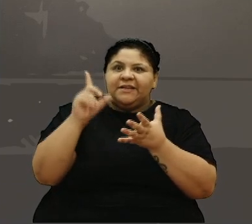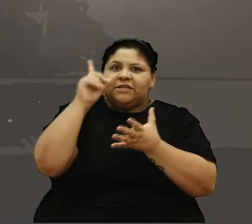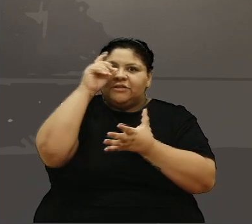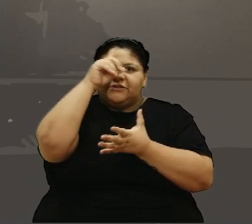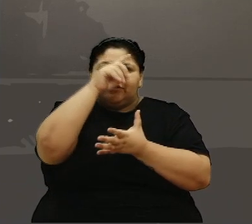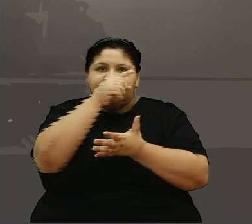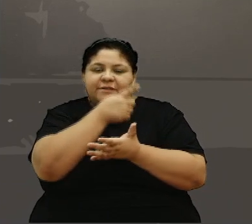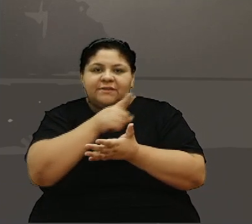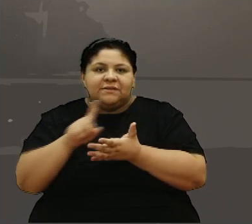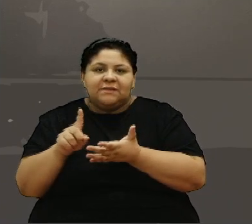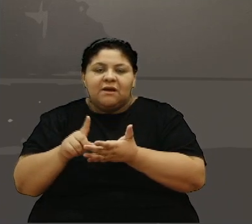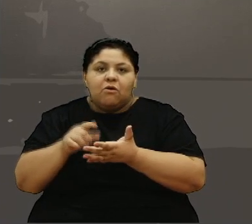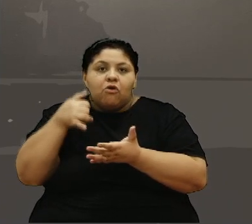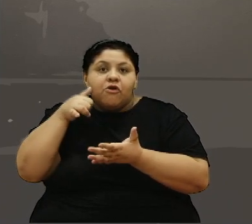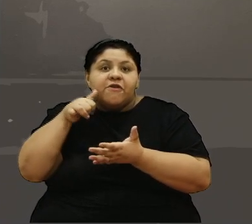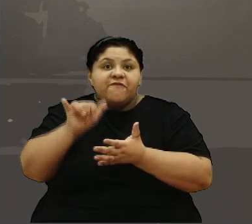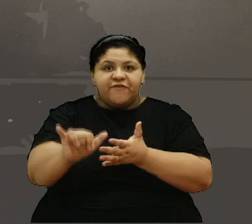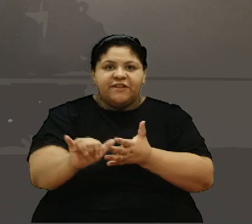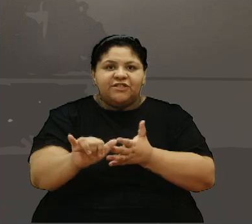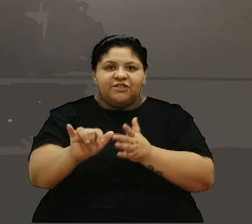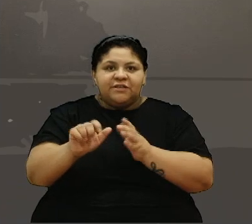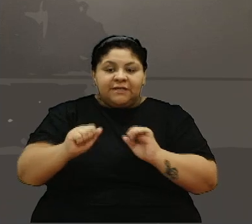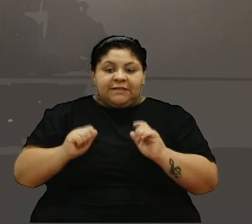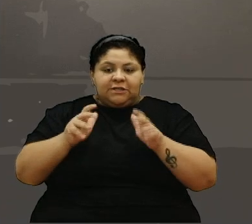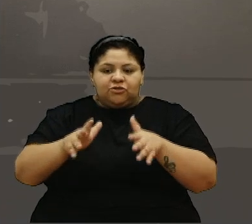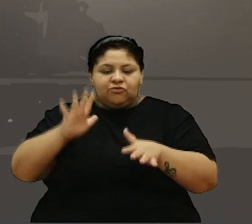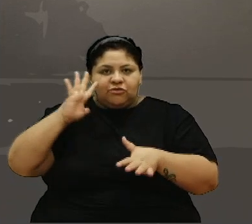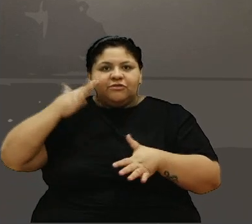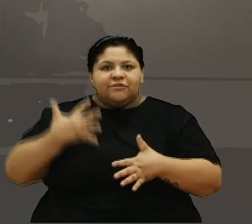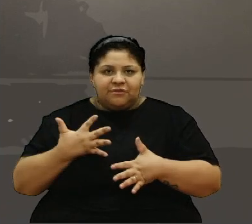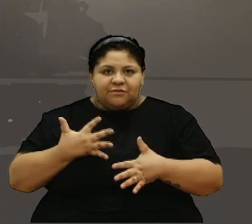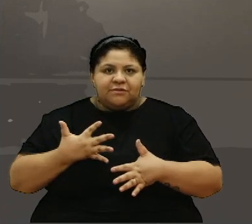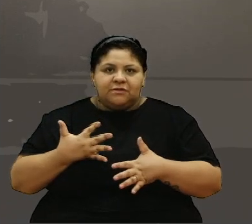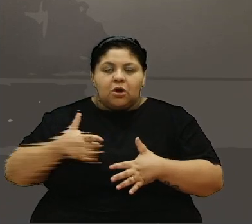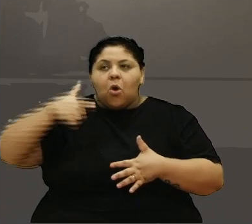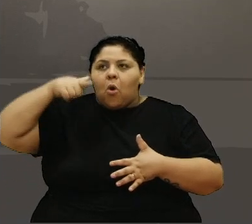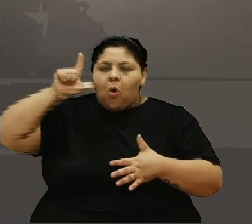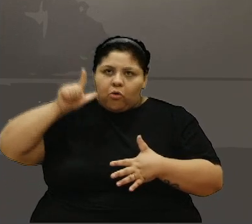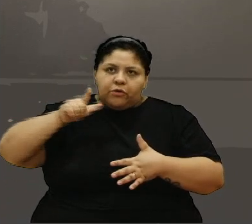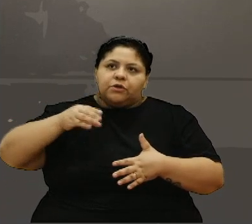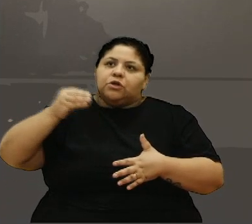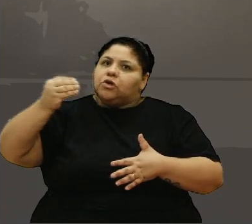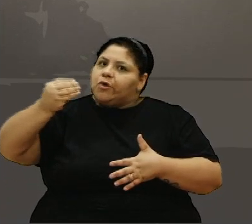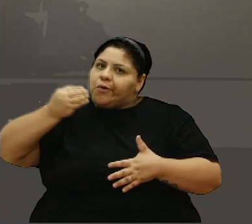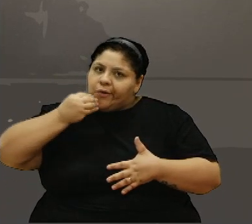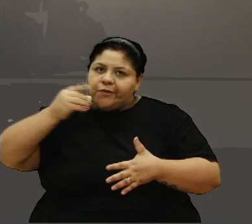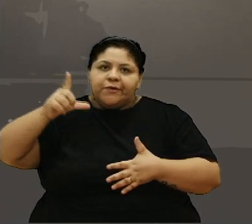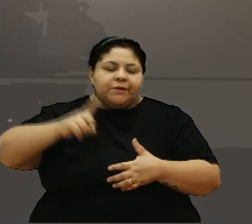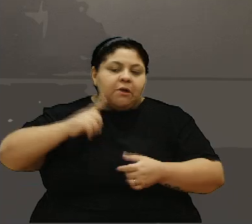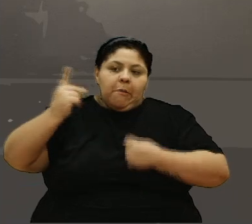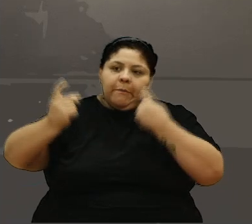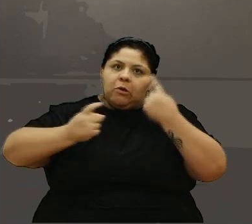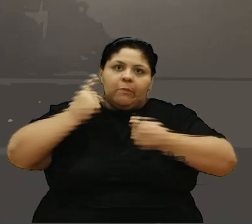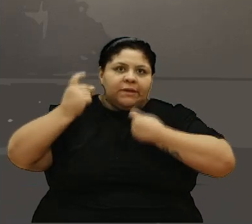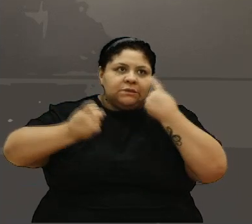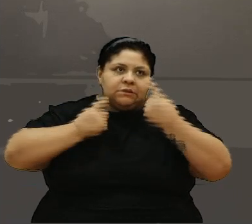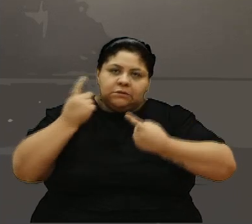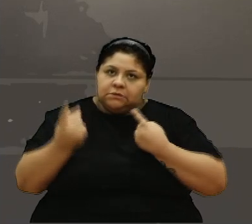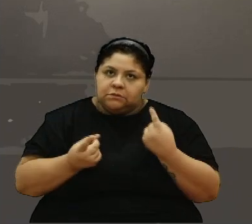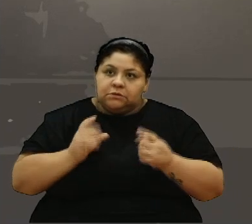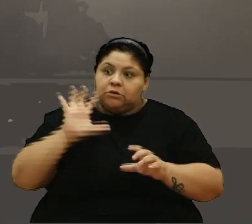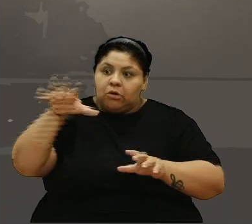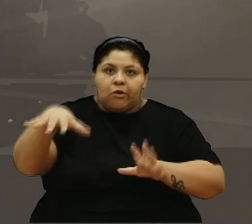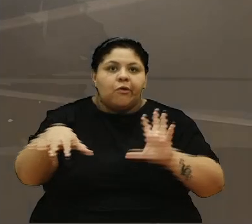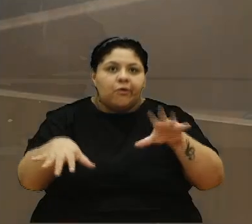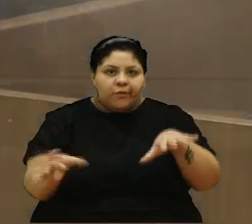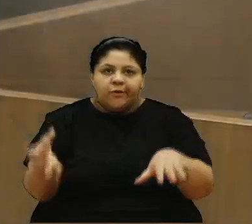não impedindo que essas coisas aconteçam. Então, ontem ficou evidente que existe uma grande preocupação dos órgãos que